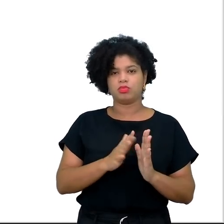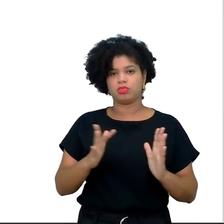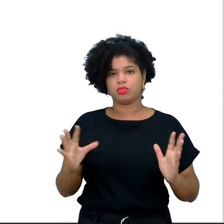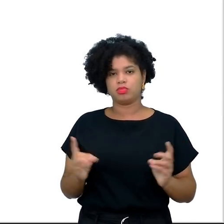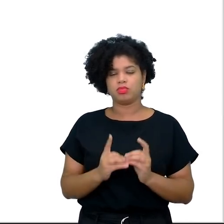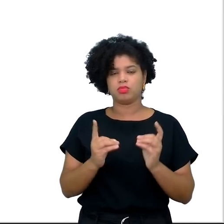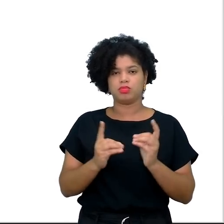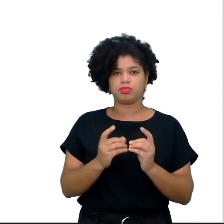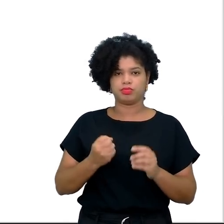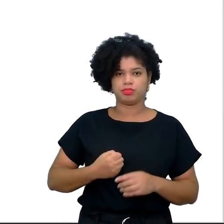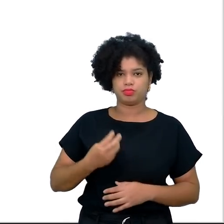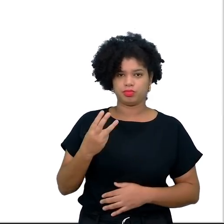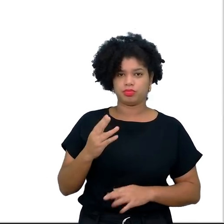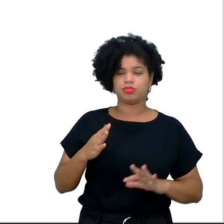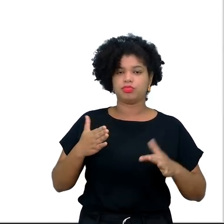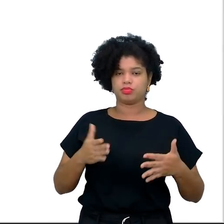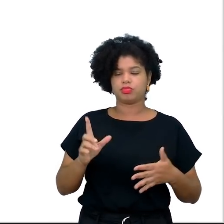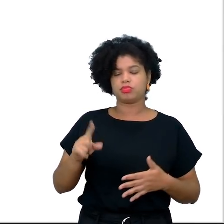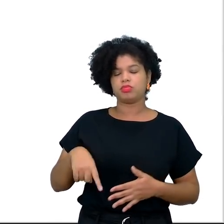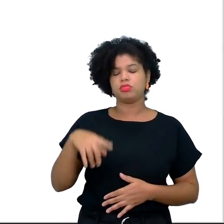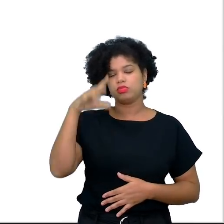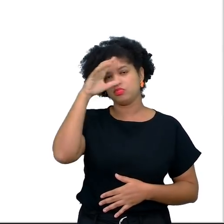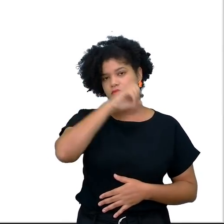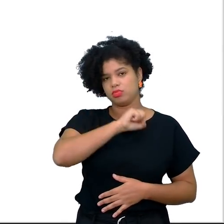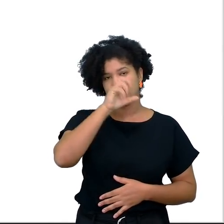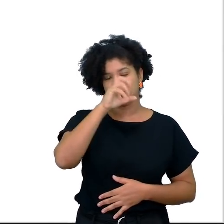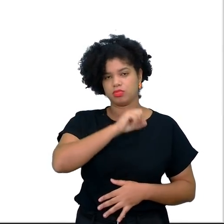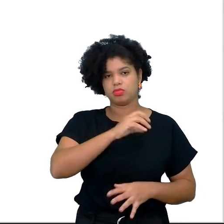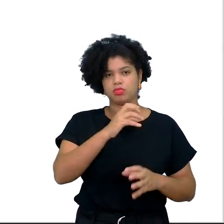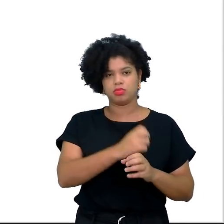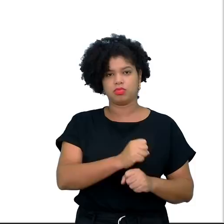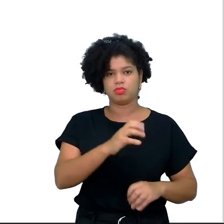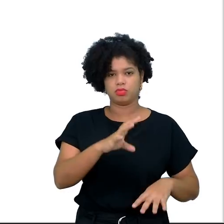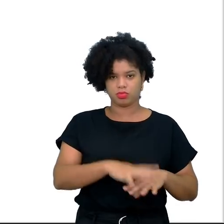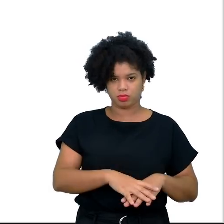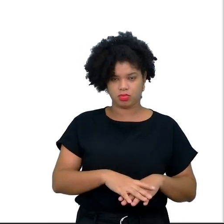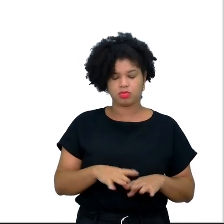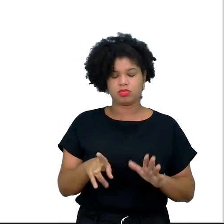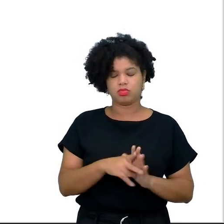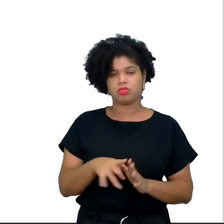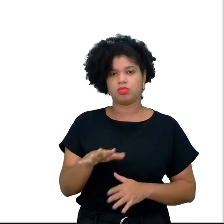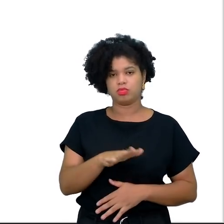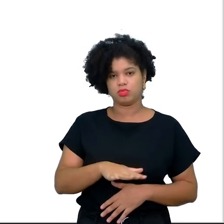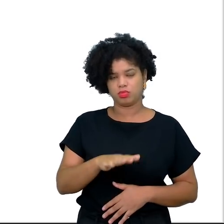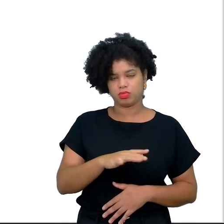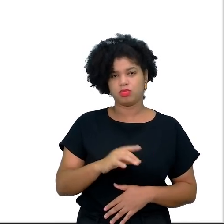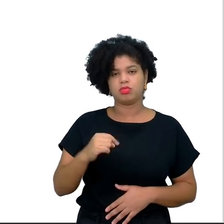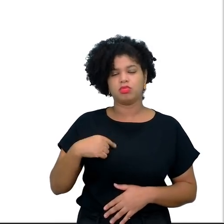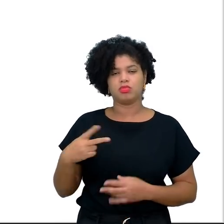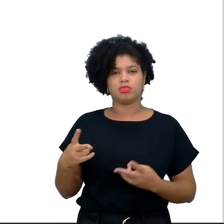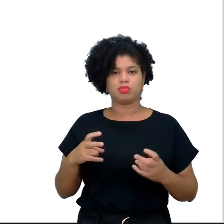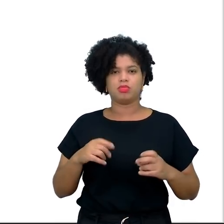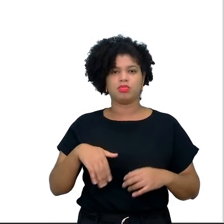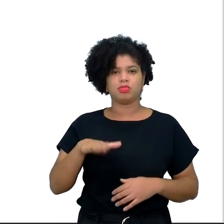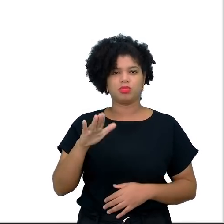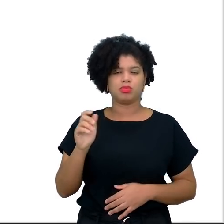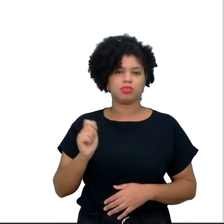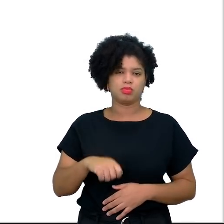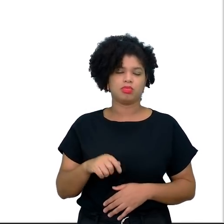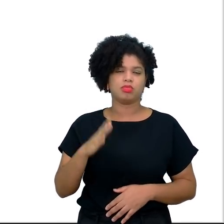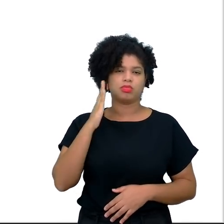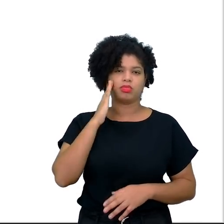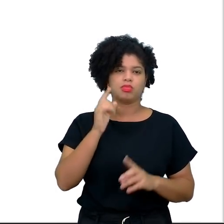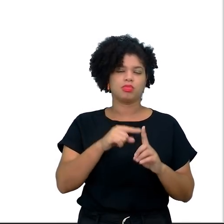né, cujo foco seja o pensamento aritmético, né, no campo aditivo, a gente vai olhar mais, e observando o tipo